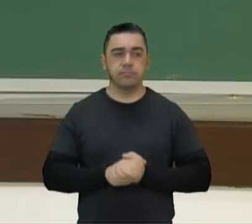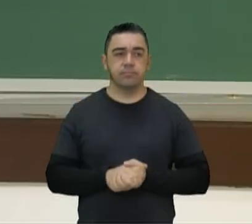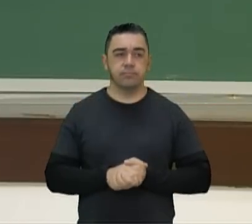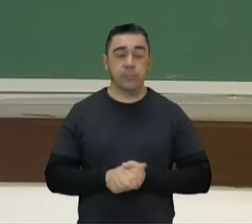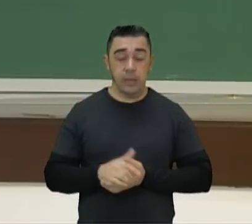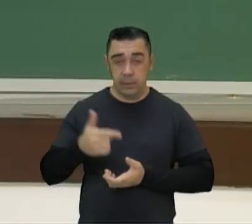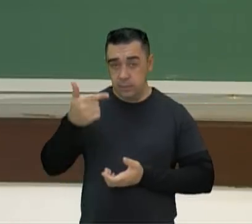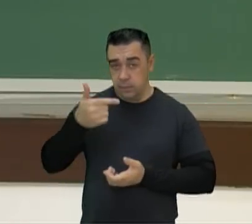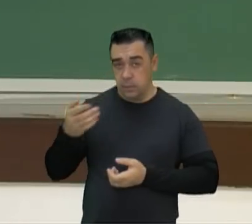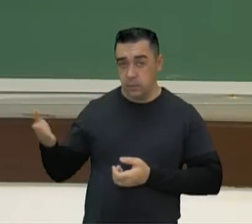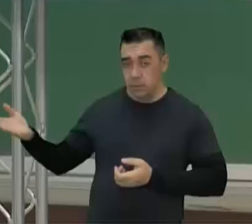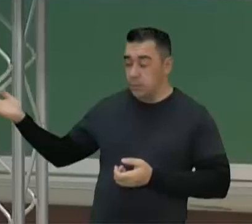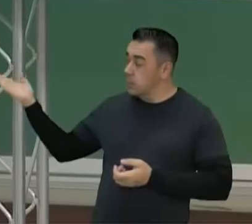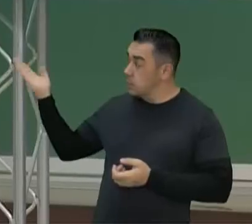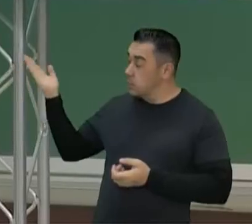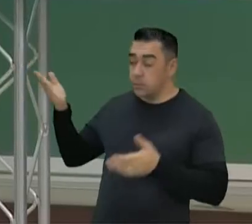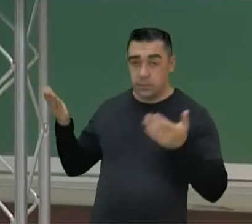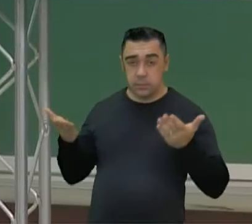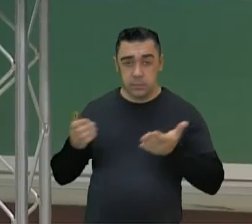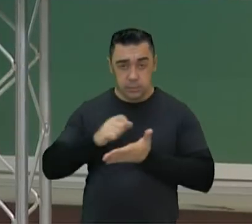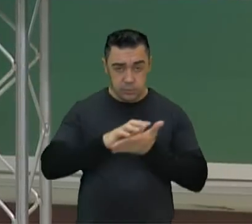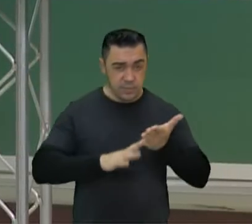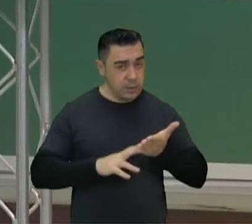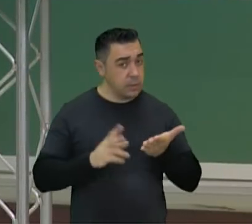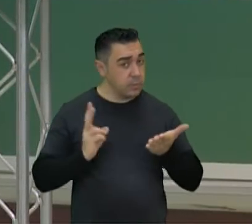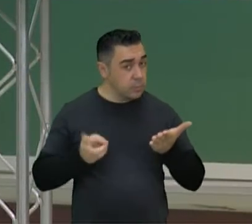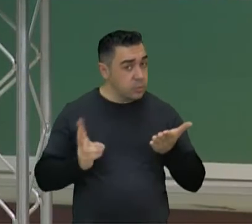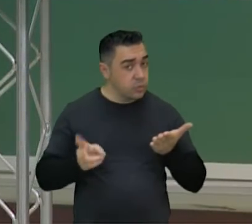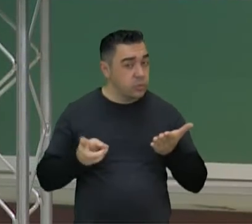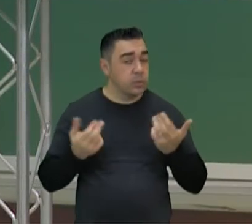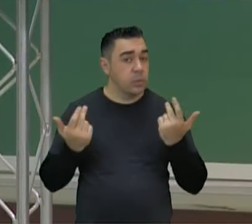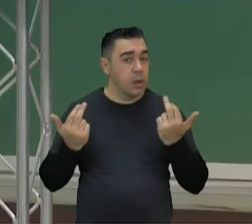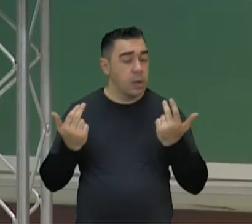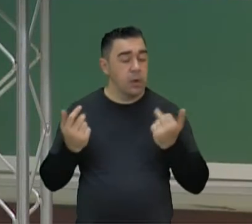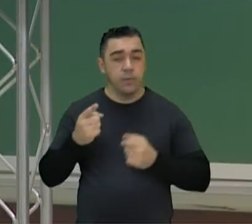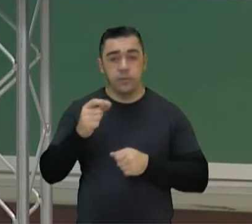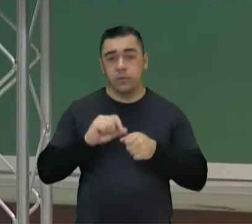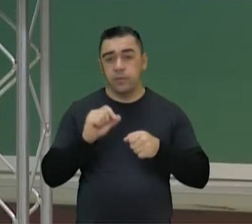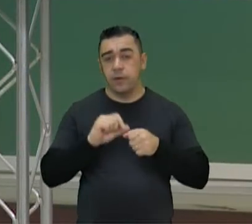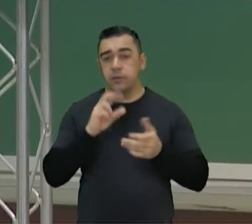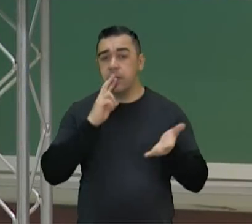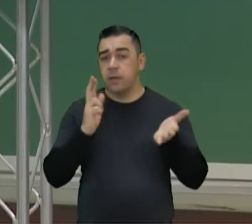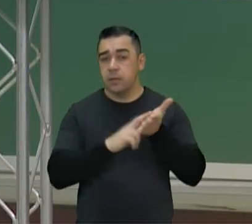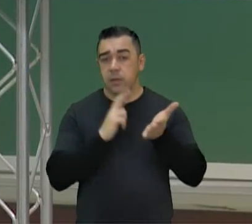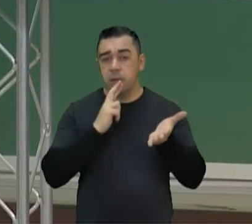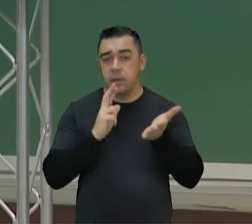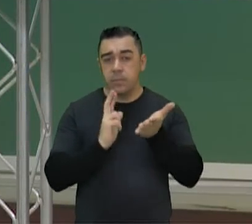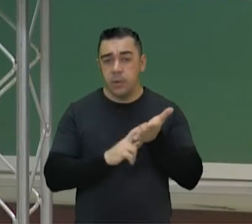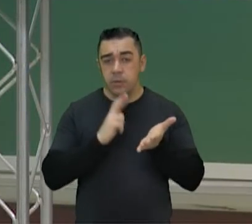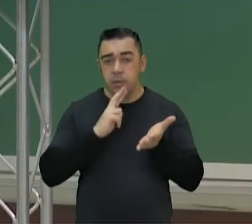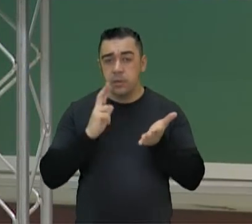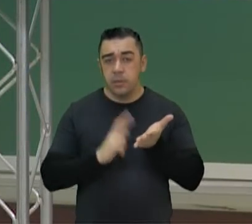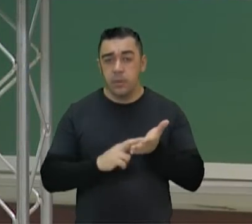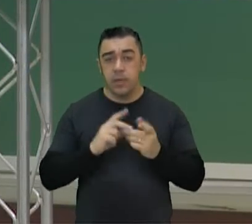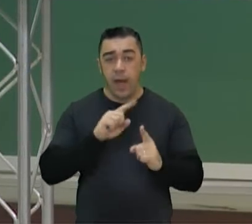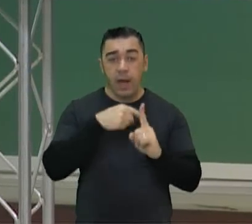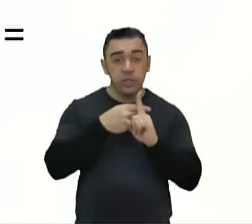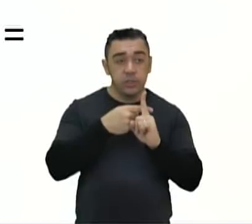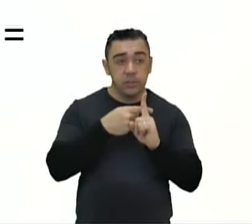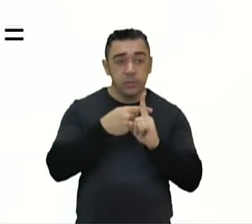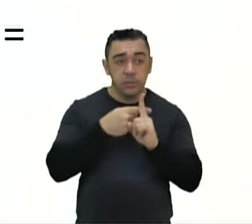Nesse segundo exercício, é a mesma dinâmica. Efetue as seguintes adições dos números